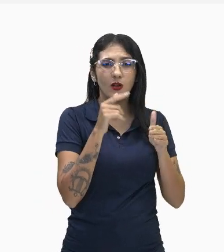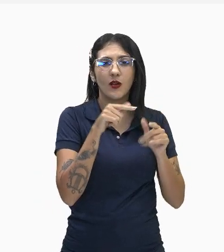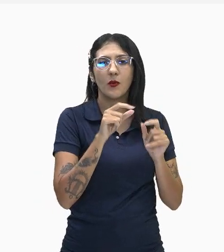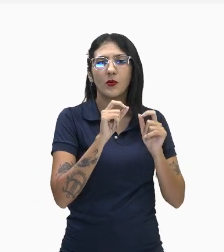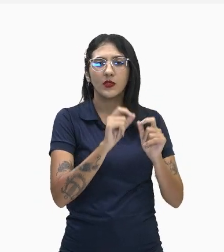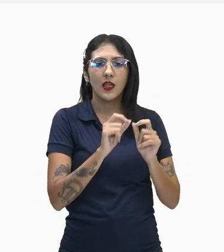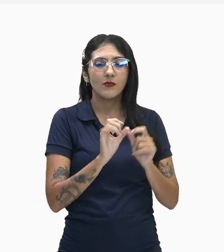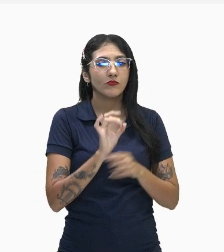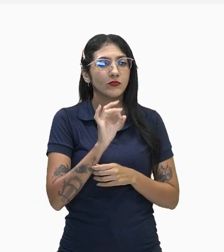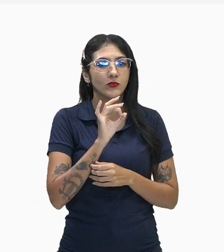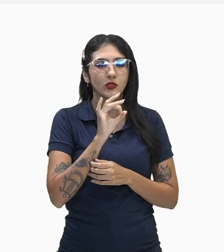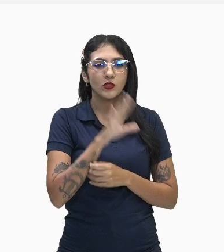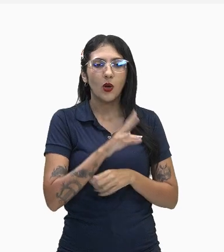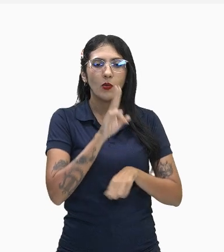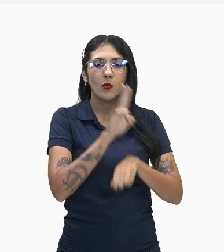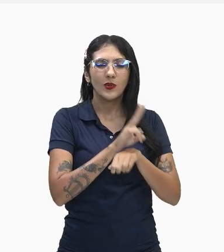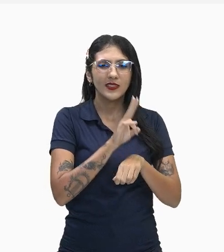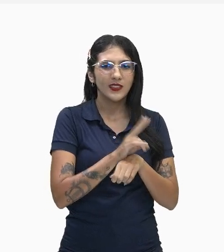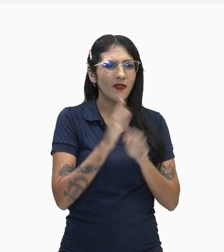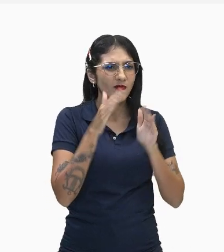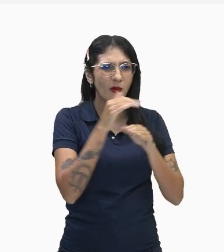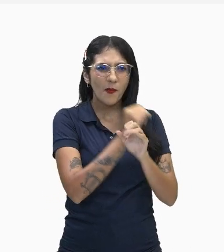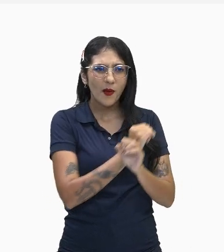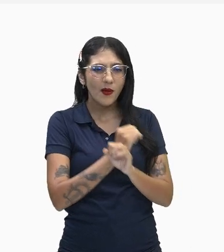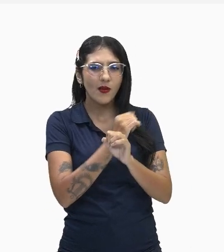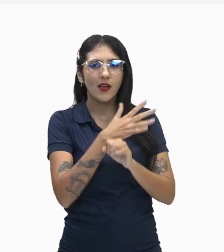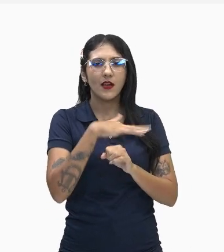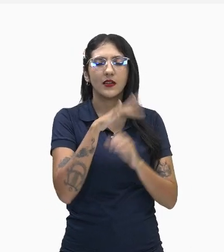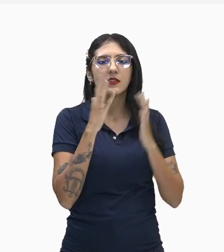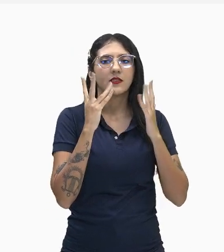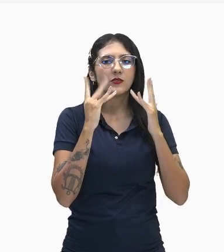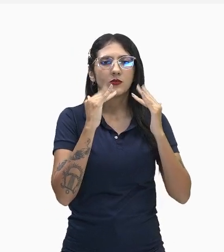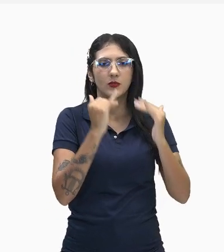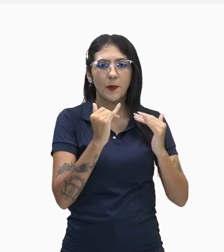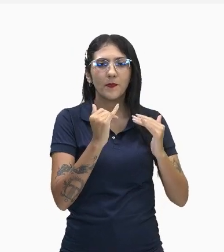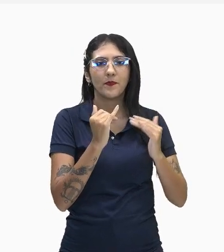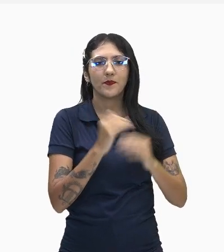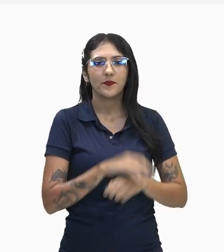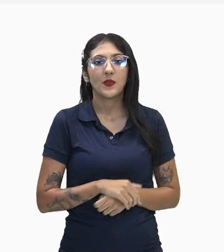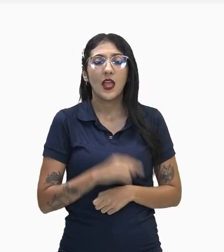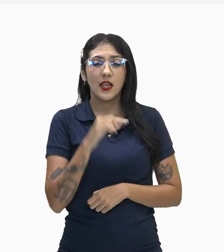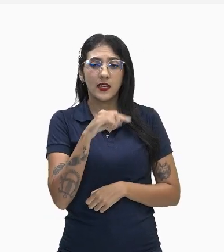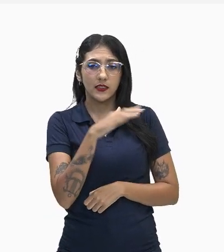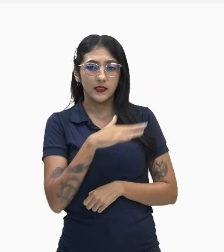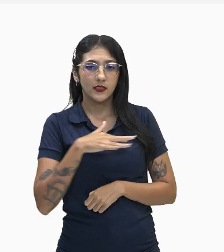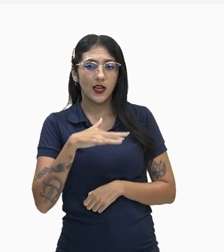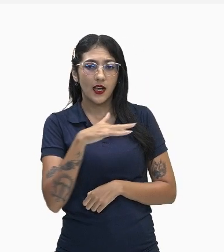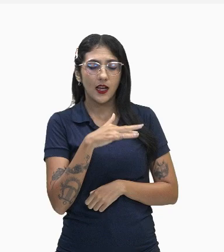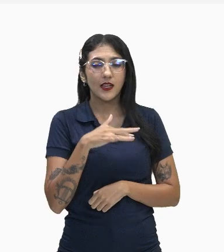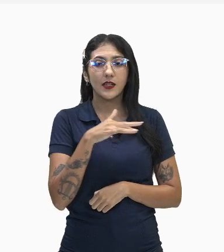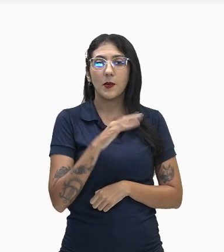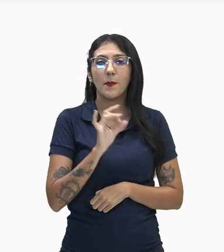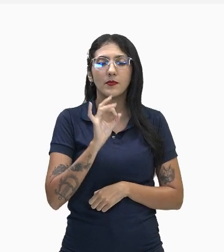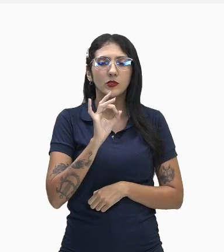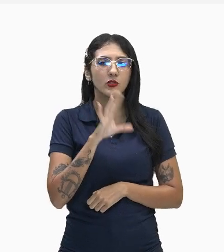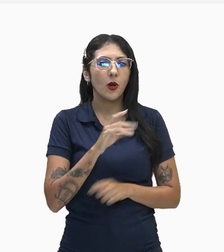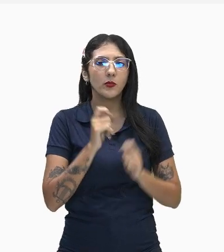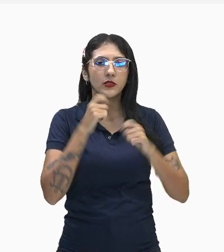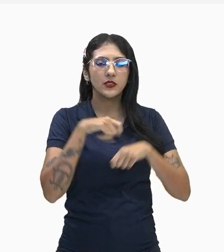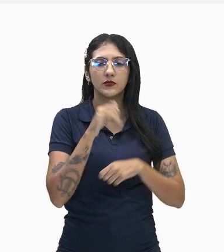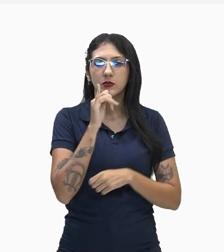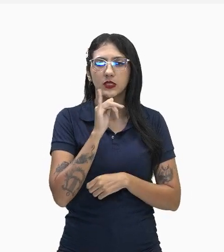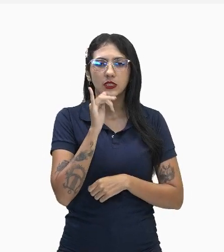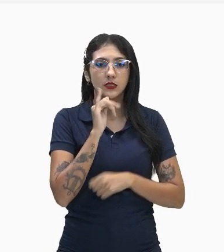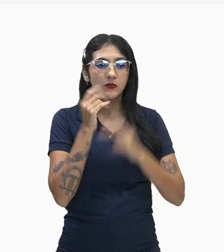a conservação do ambiente natural, onde é admitido o uso indireto, né, dos